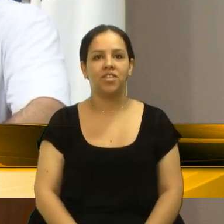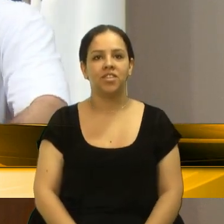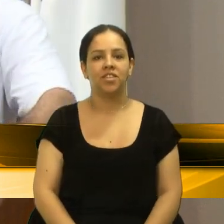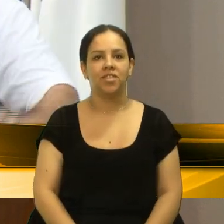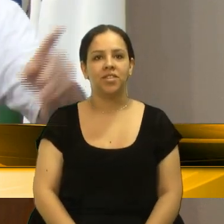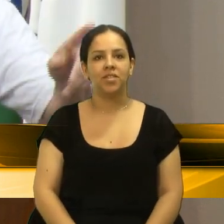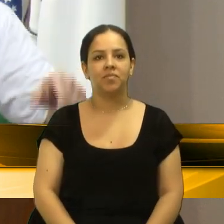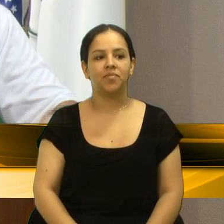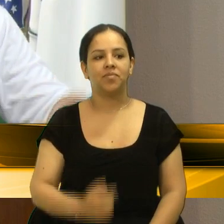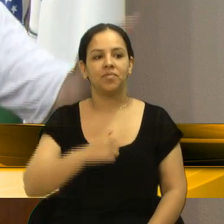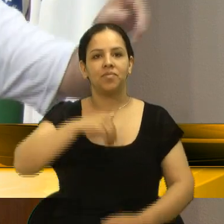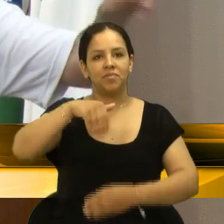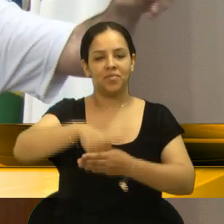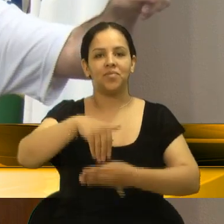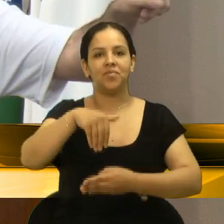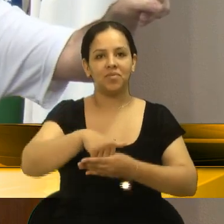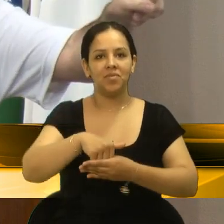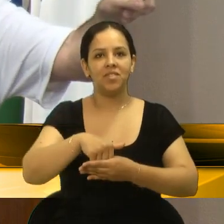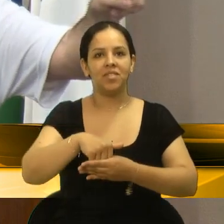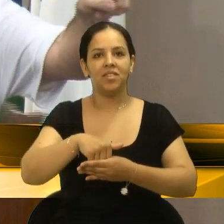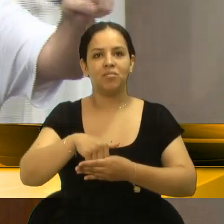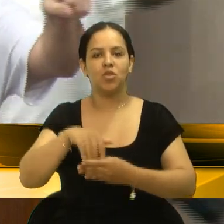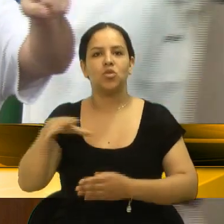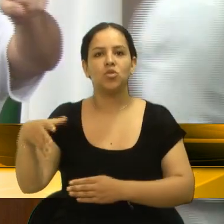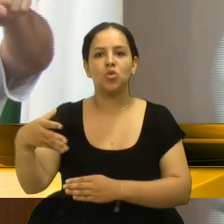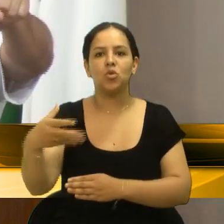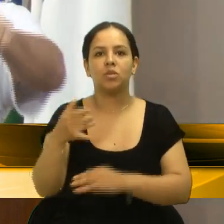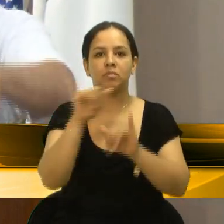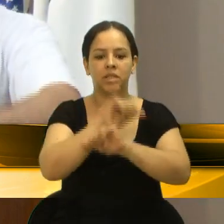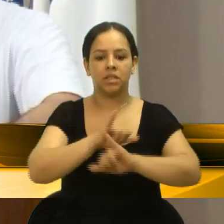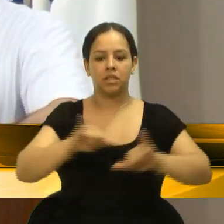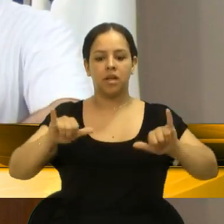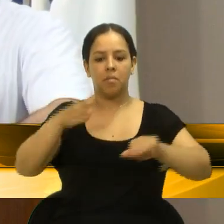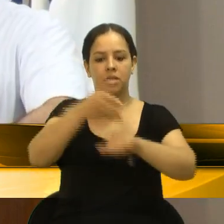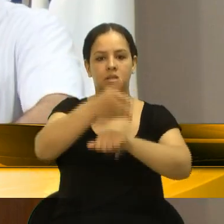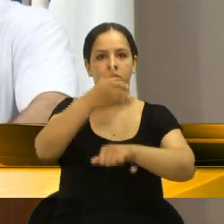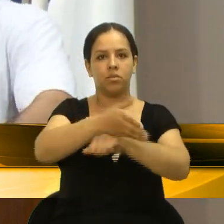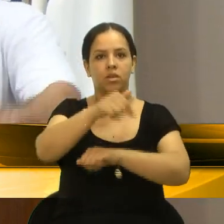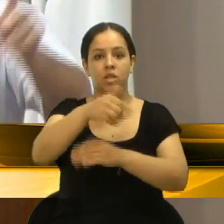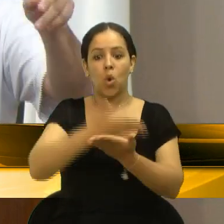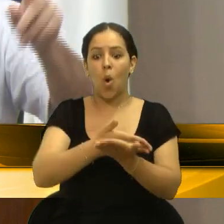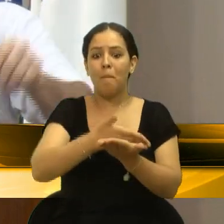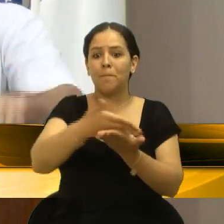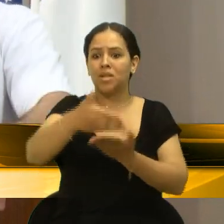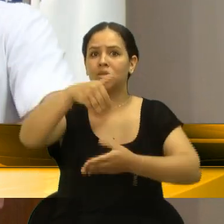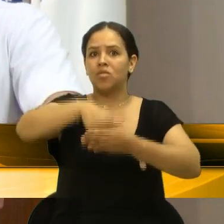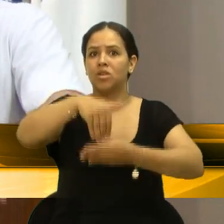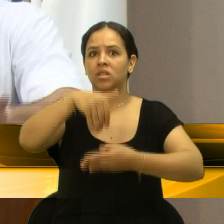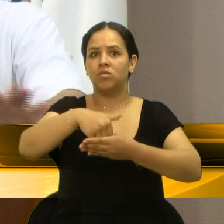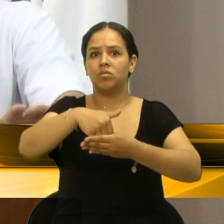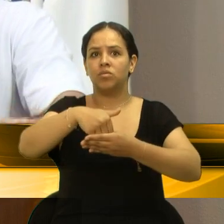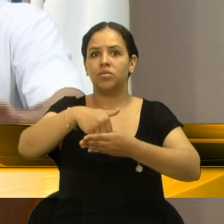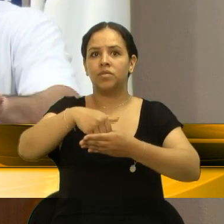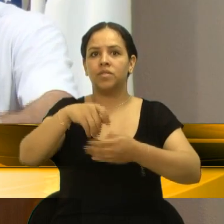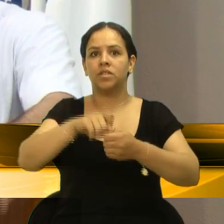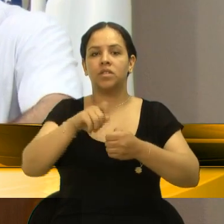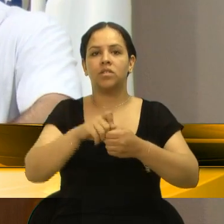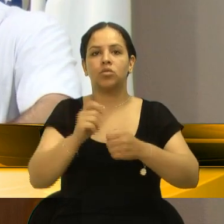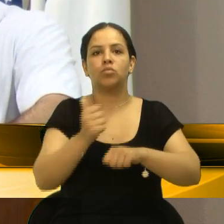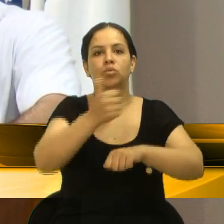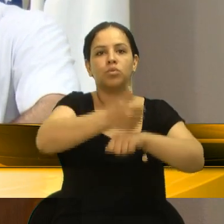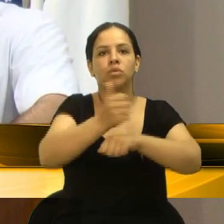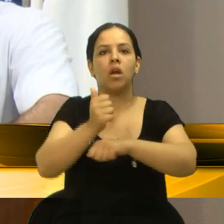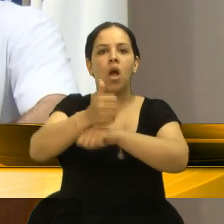Eu voto por toda a imprensa que está aqui presente, desde o início da votação se revezando, as rádios, as